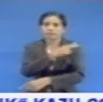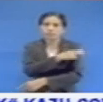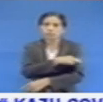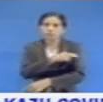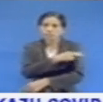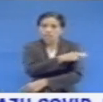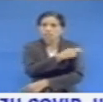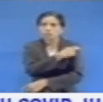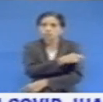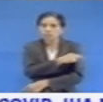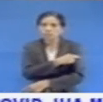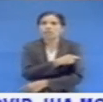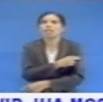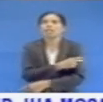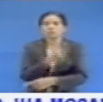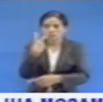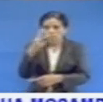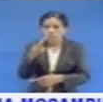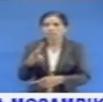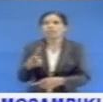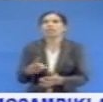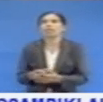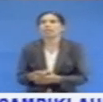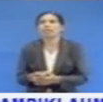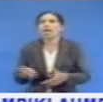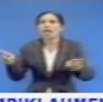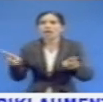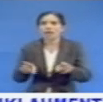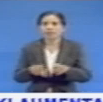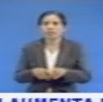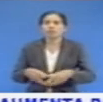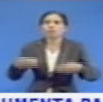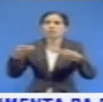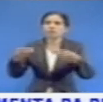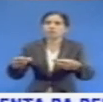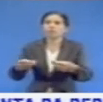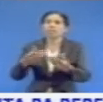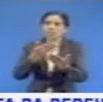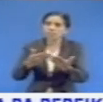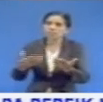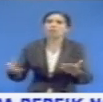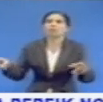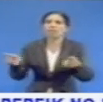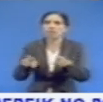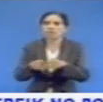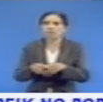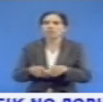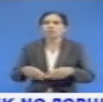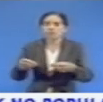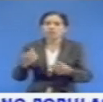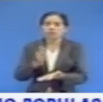mostro-lhes a vida, mas foi a mim. Nesse equipamento, ele protege a minha